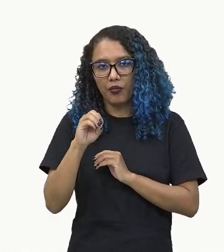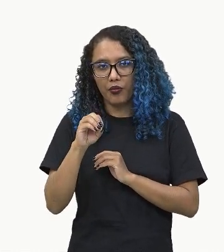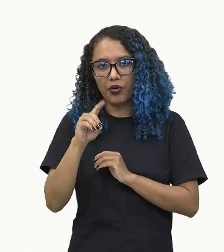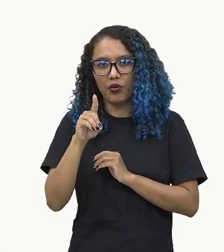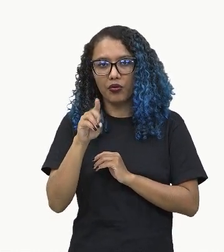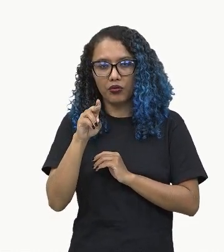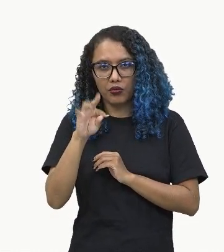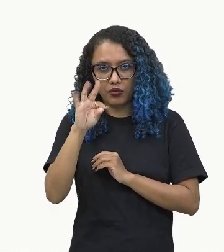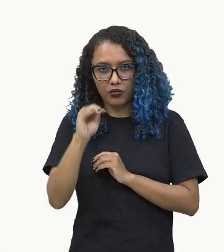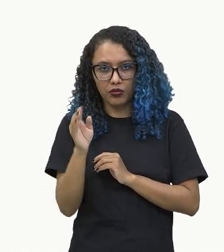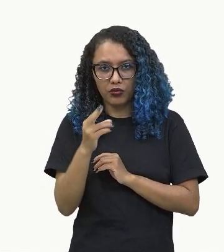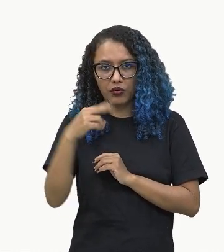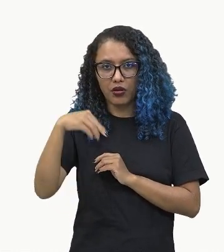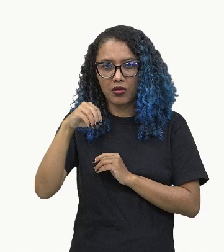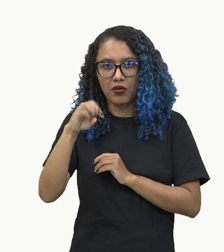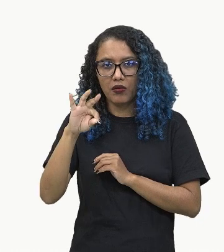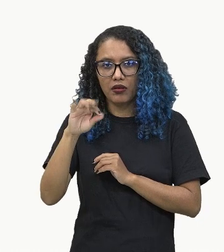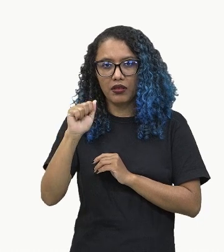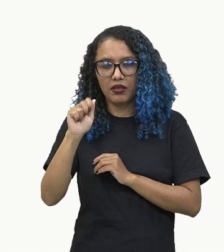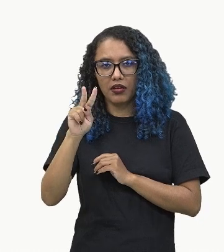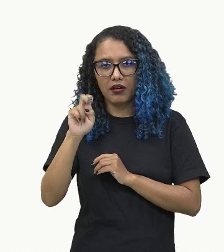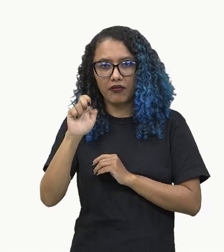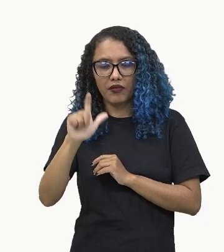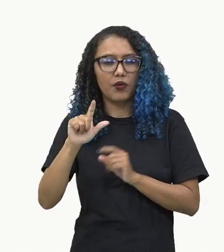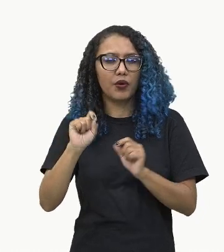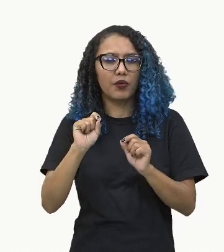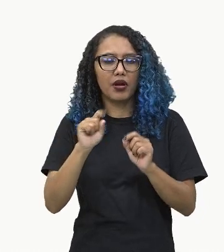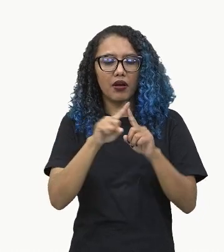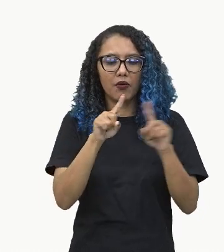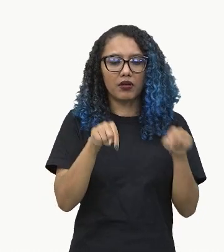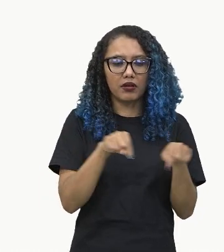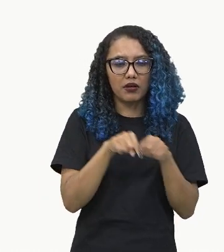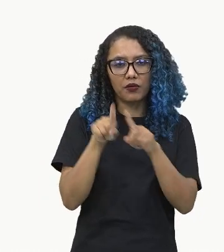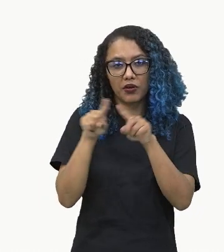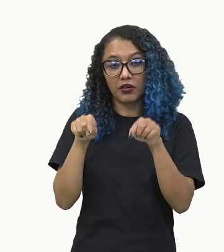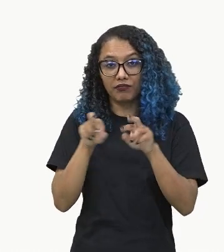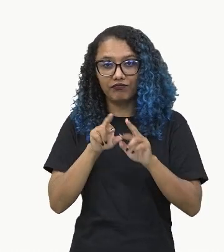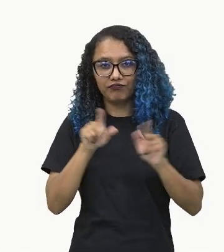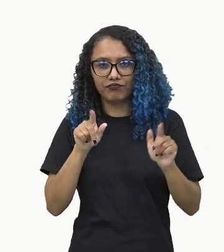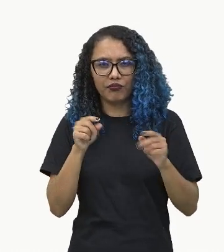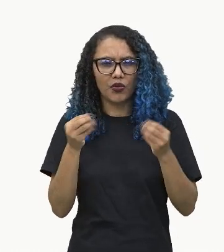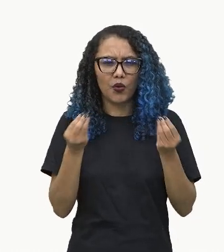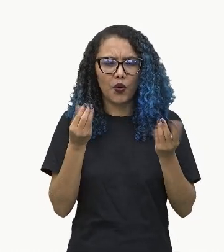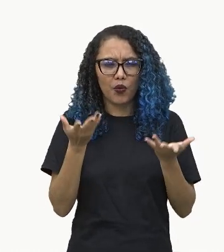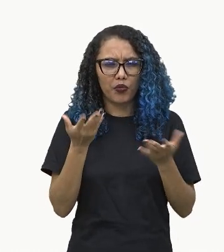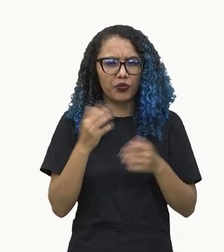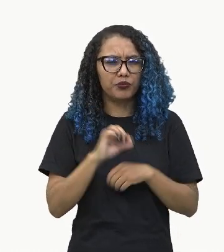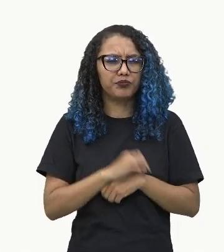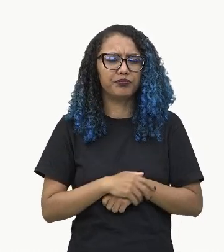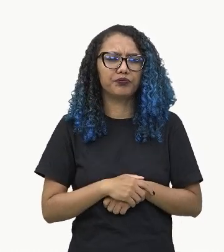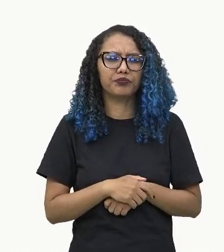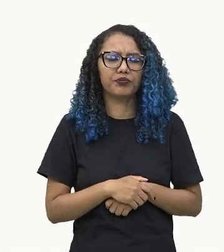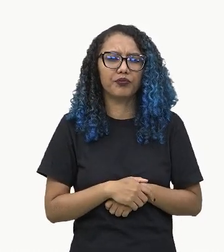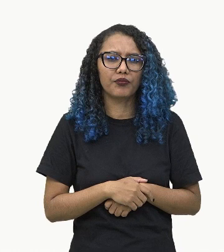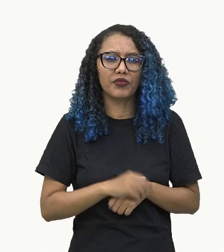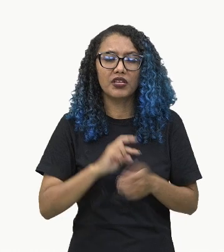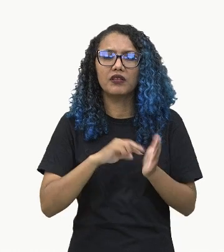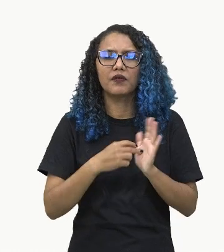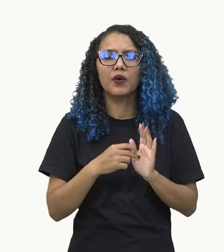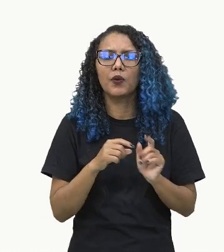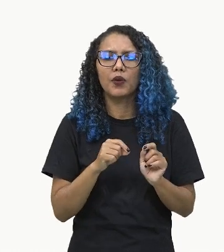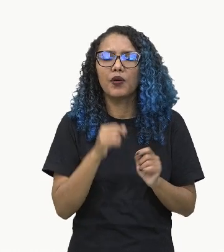é a diferença entre dois quadrados. Ok? Então, como assim? O que isso aqui significa? Eu tenho